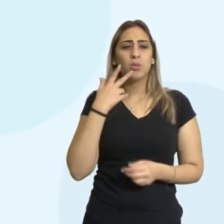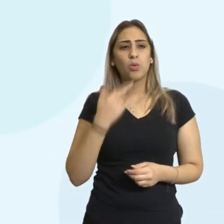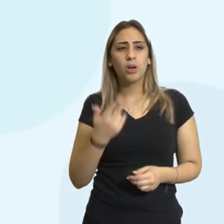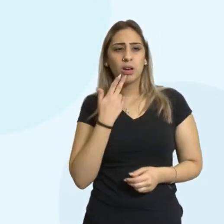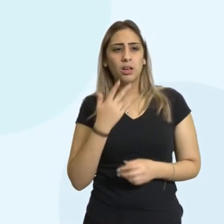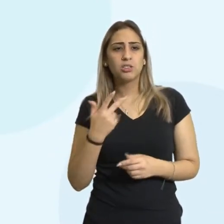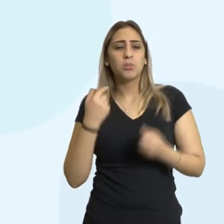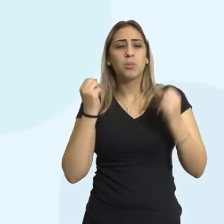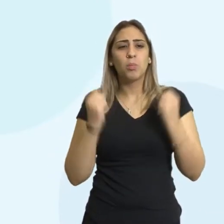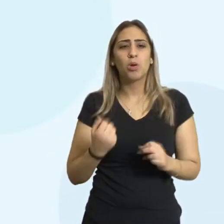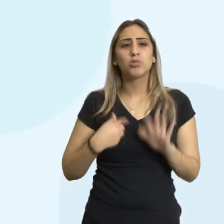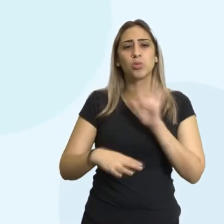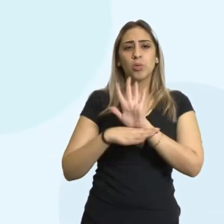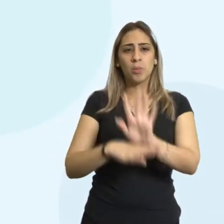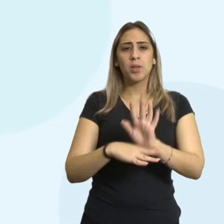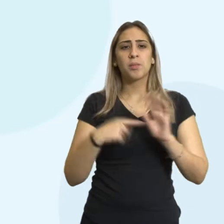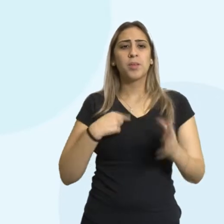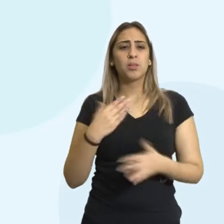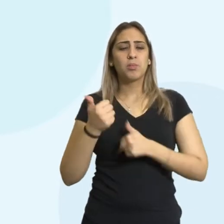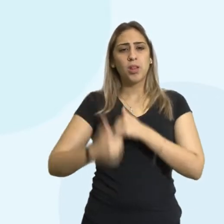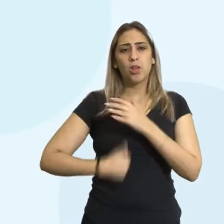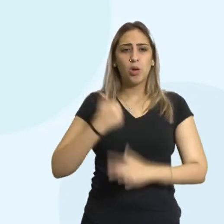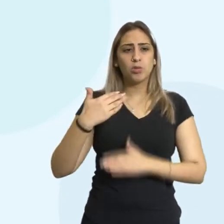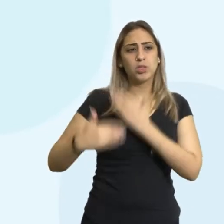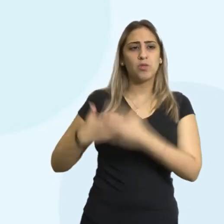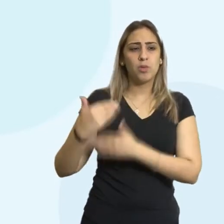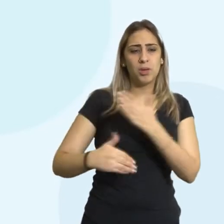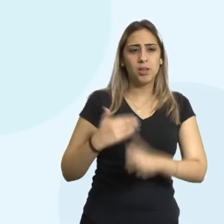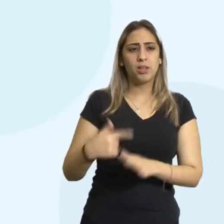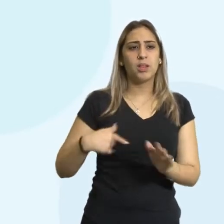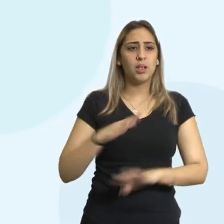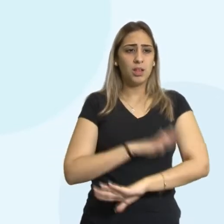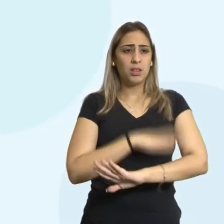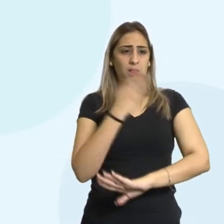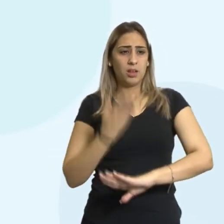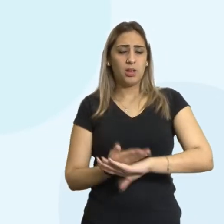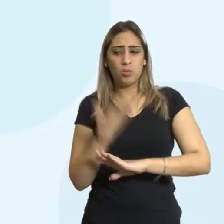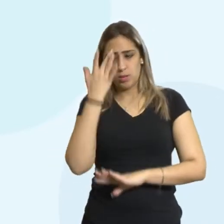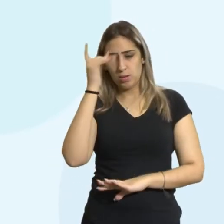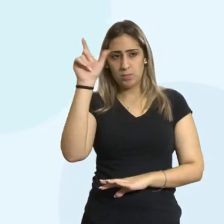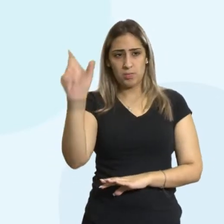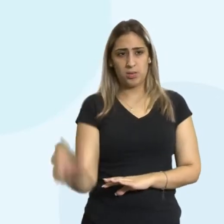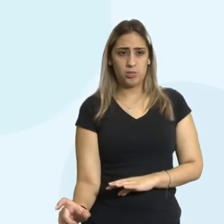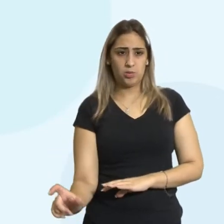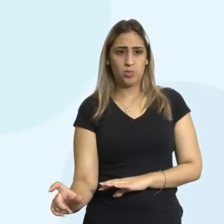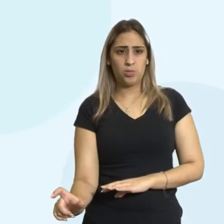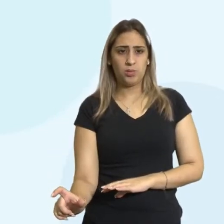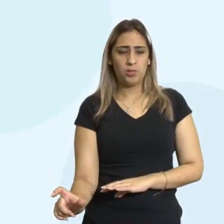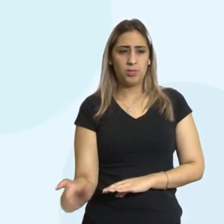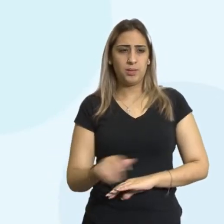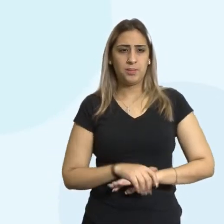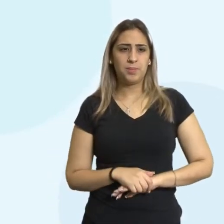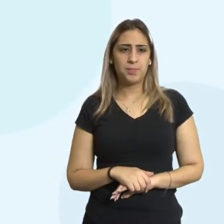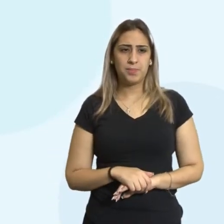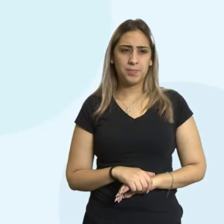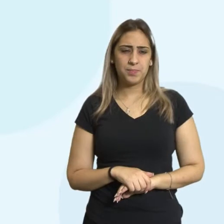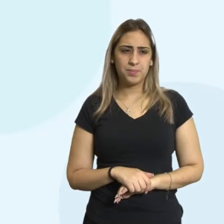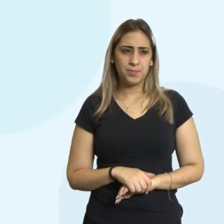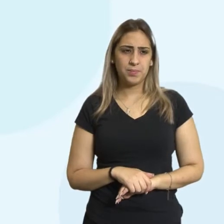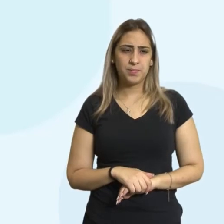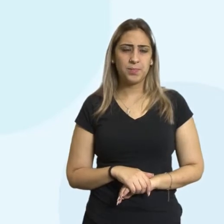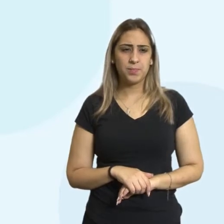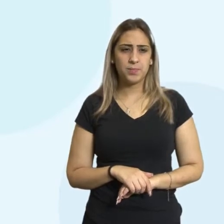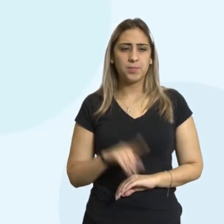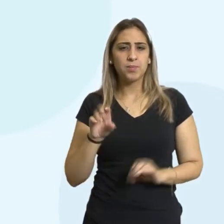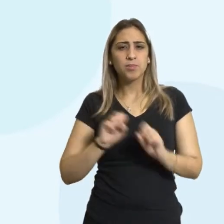área de linguagens podem contribuir para o melhor desenvolvimento integral do indivíduo trabalhando aí a dimensão integral né Tá